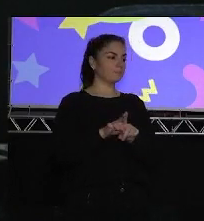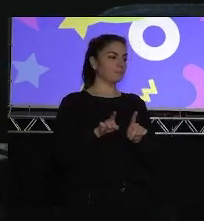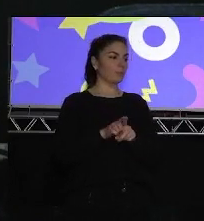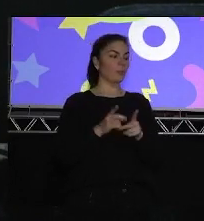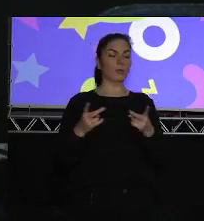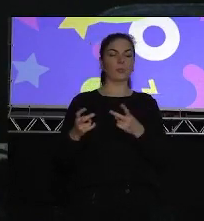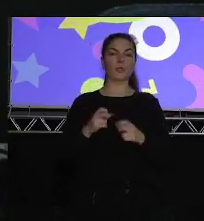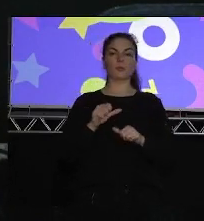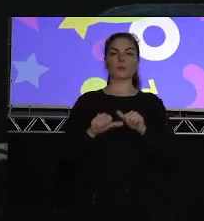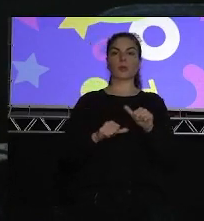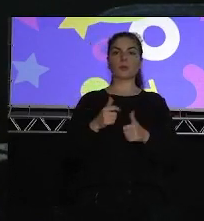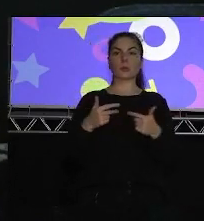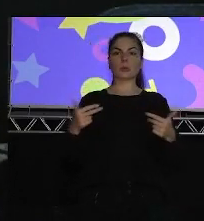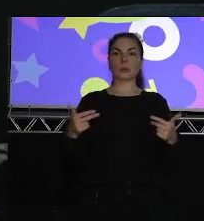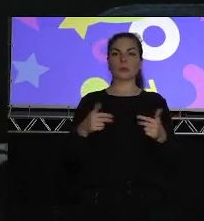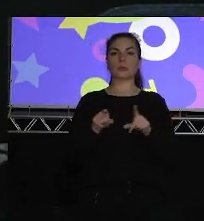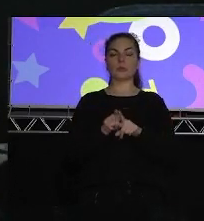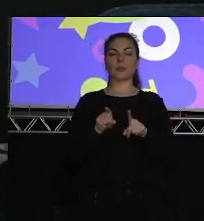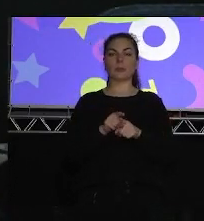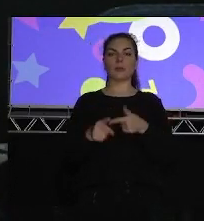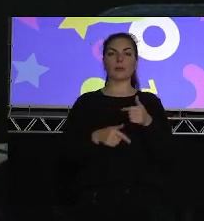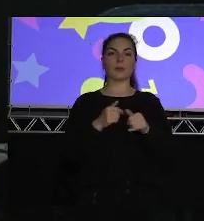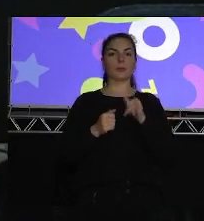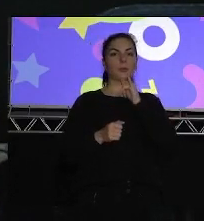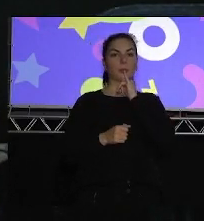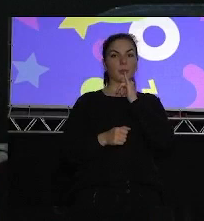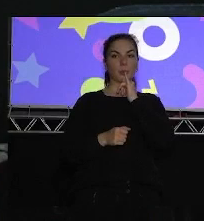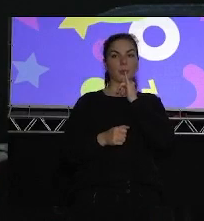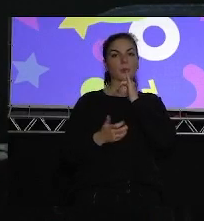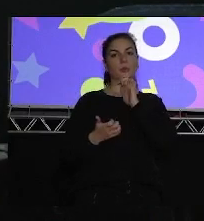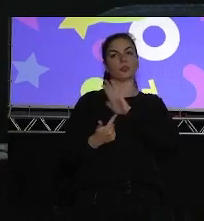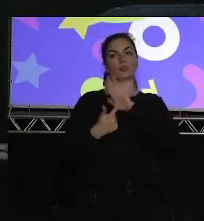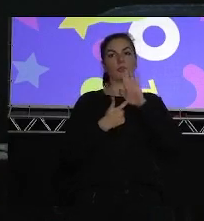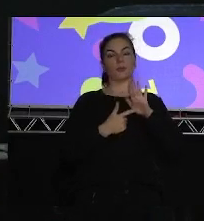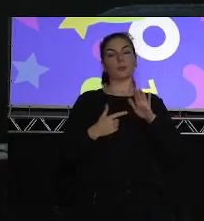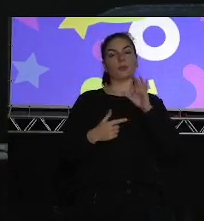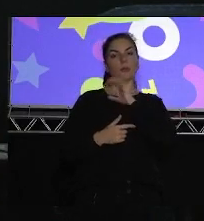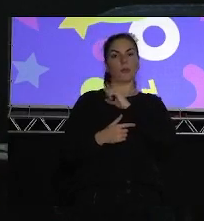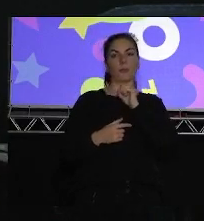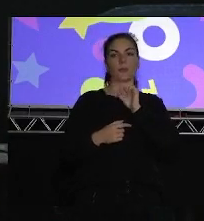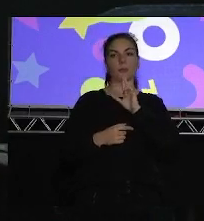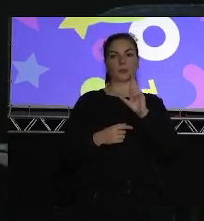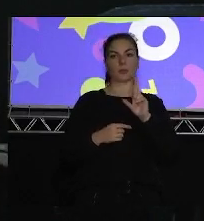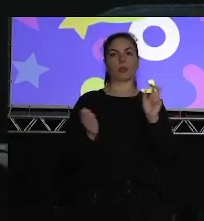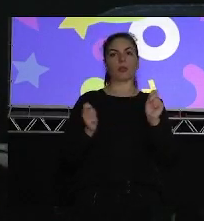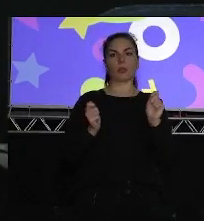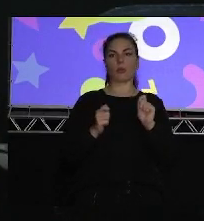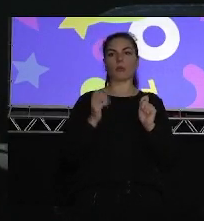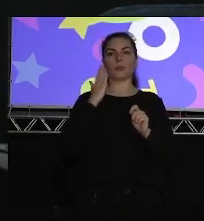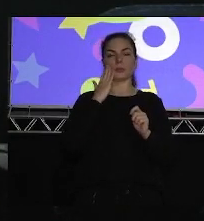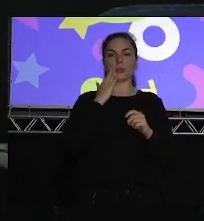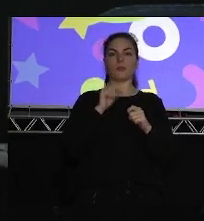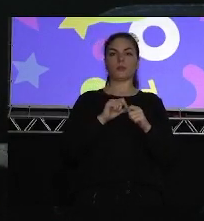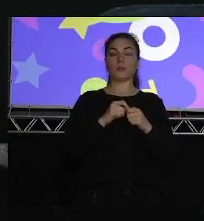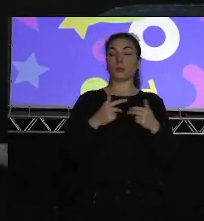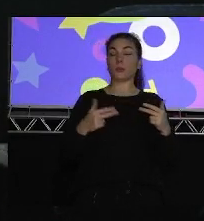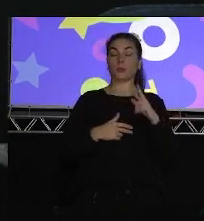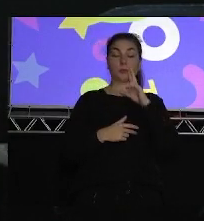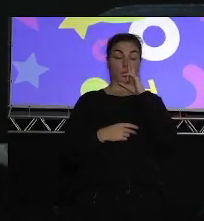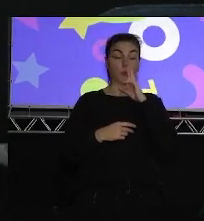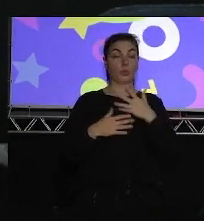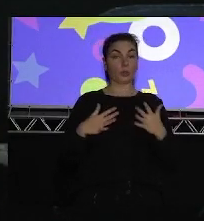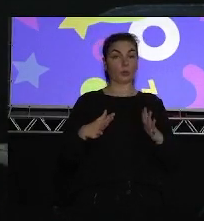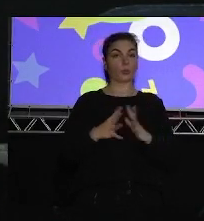mudança, trabalhamos com piloto para essa mudança, que a gente queria mostrar resultado rápido, então não dava para sair fazendo tudo ao mesmo tempo, isso é um risco muito